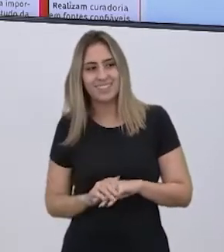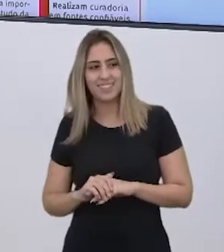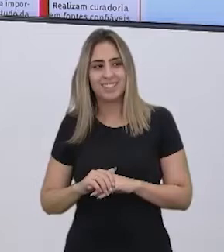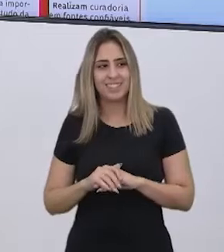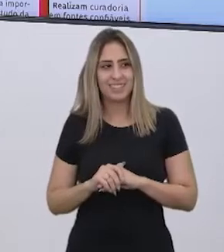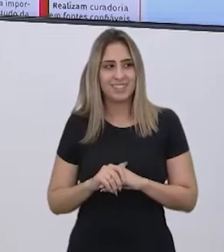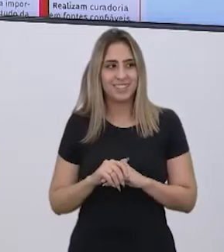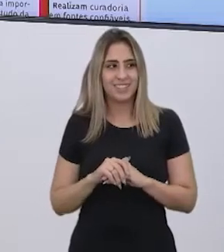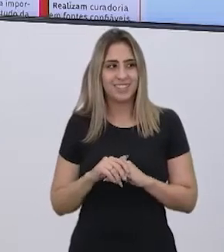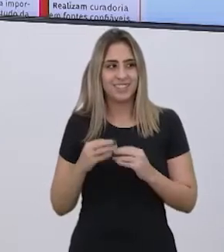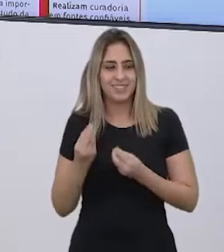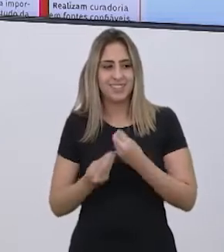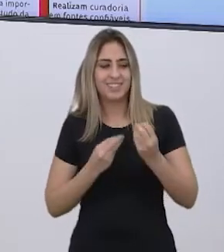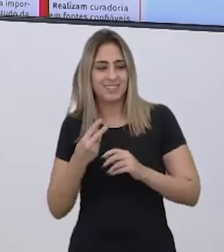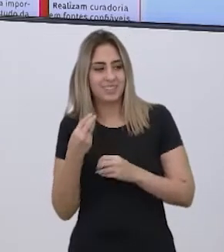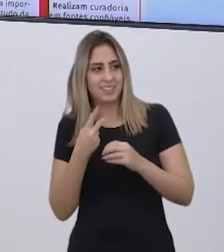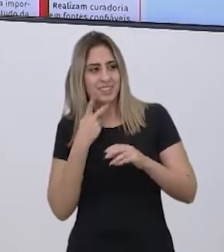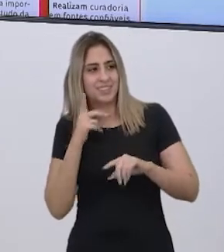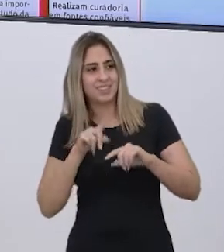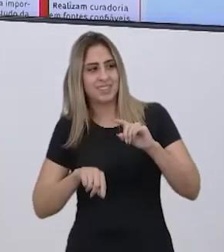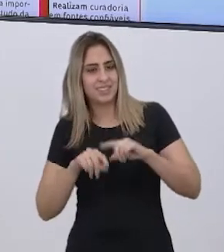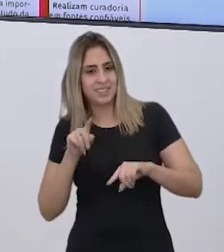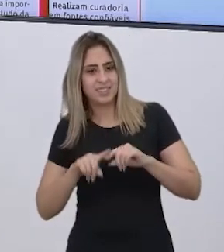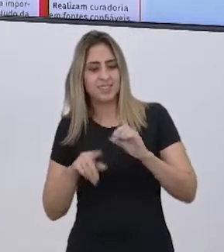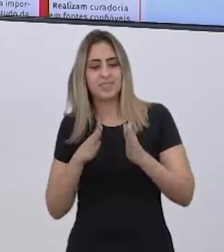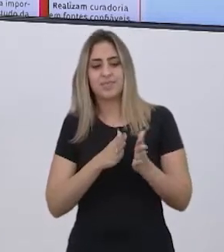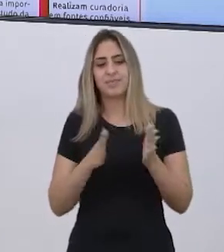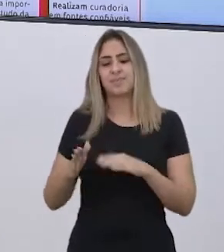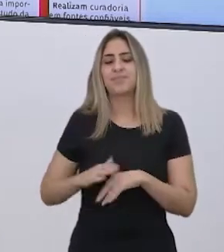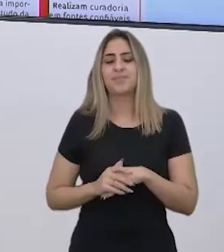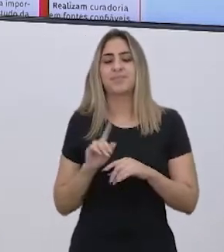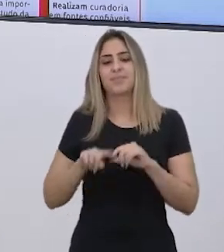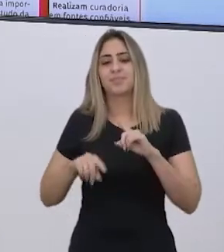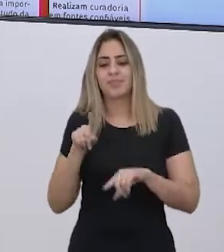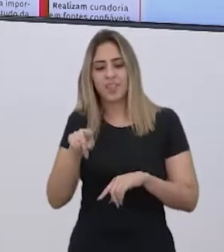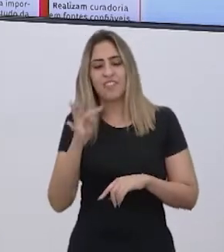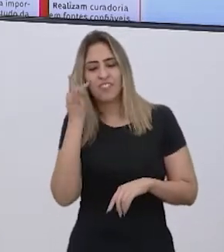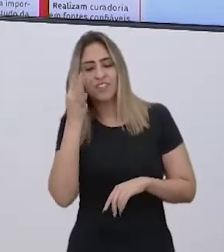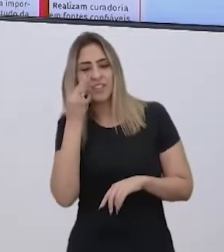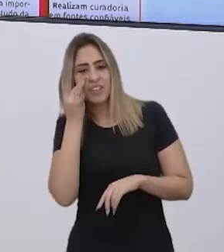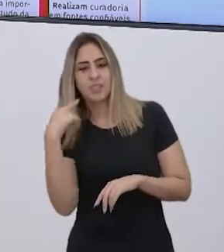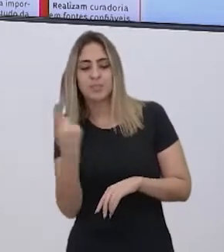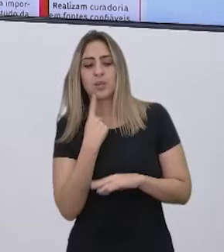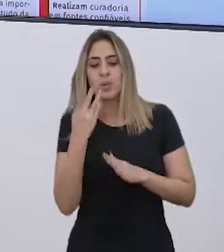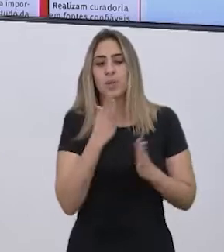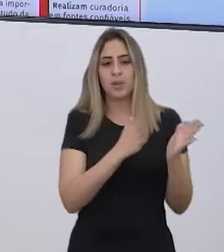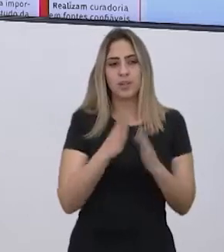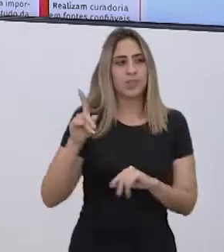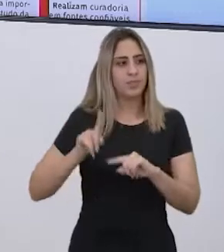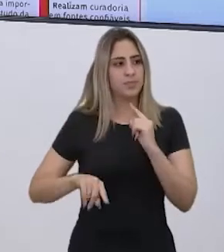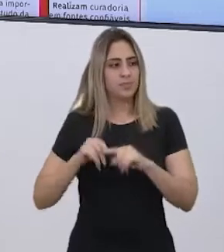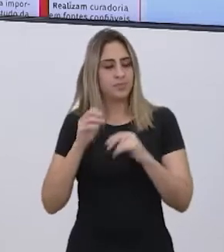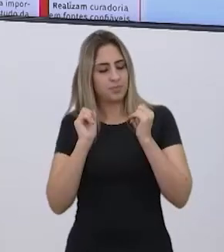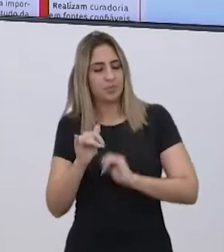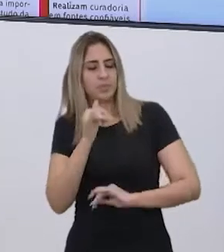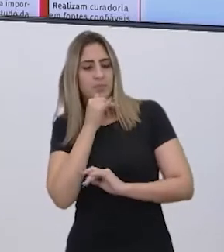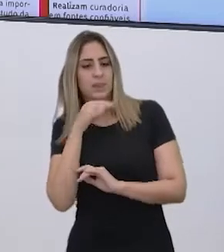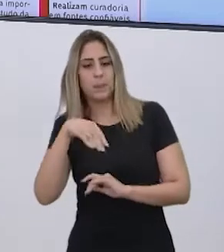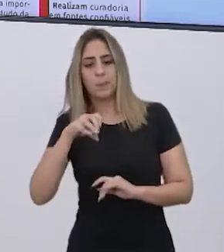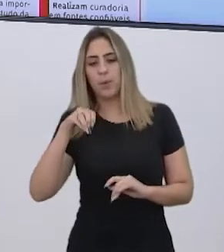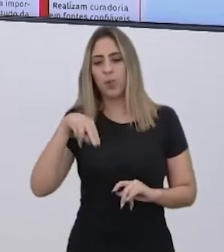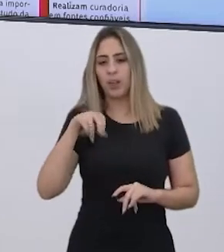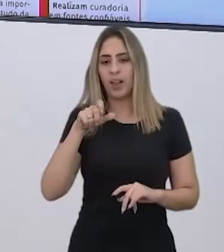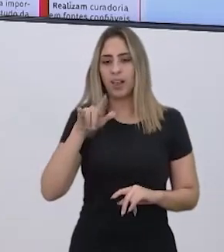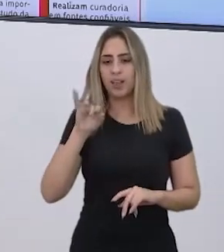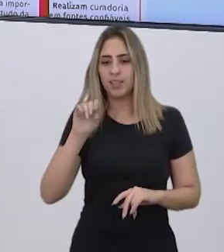como essas produções materiais e imateriais, né? Lembrando, o material é aquilo físico. Então, uma produção material pode ser, por exemplo, a Mona Lisa